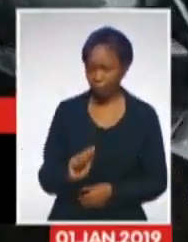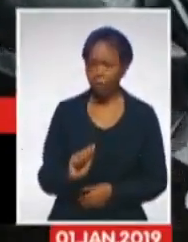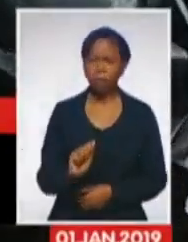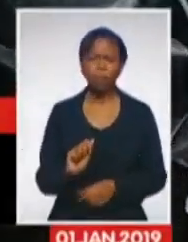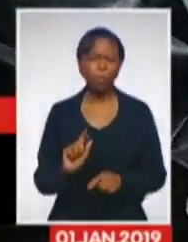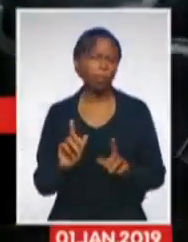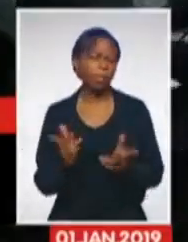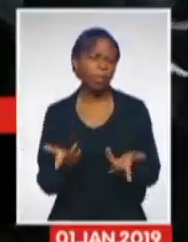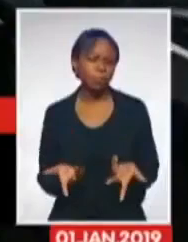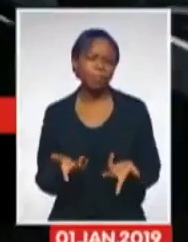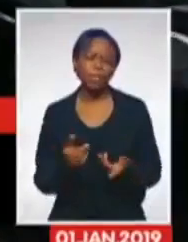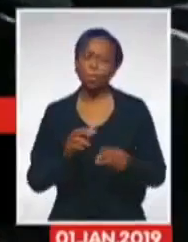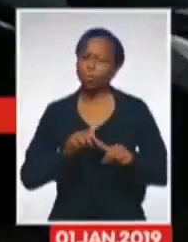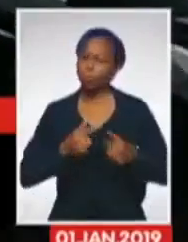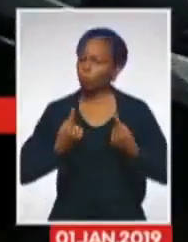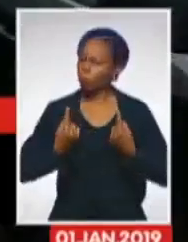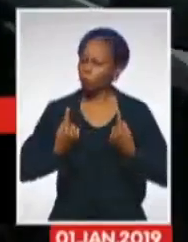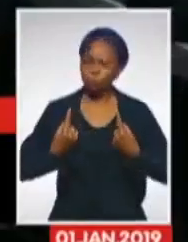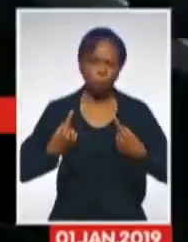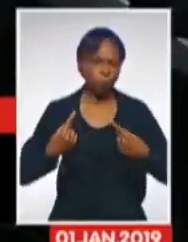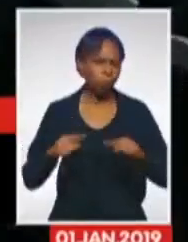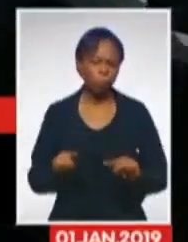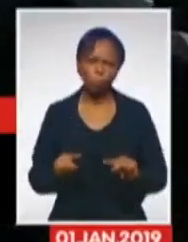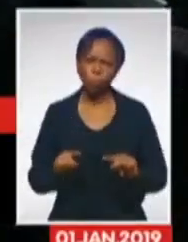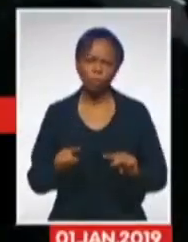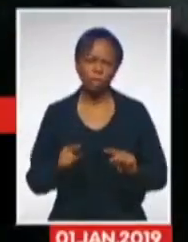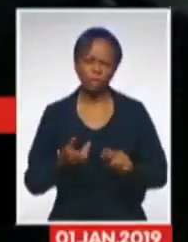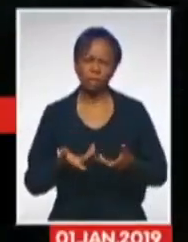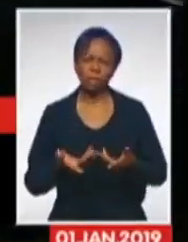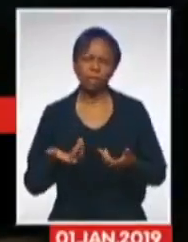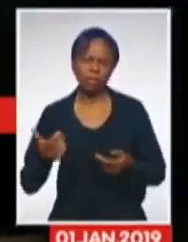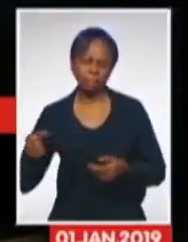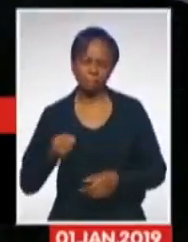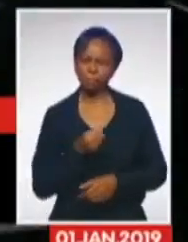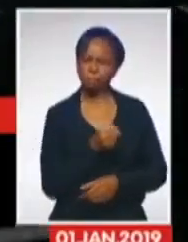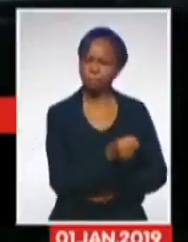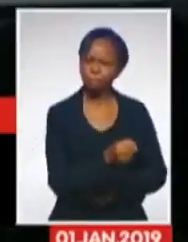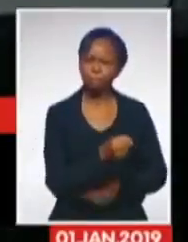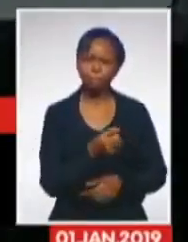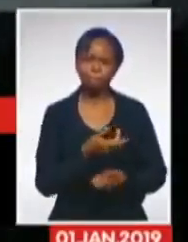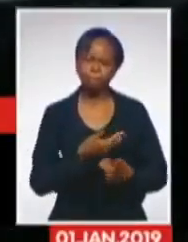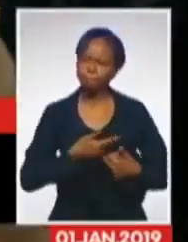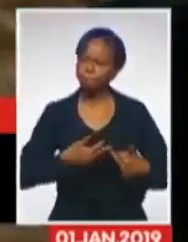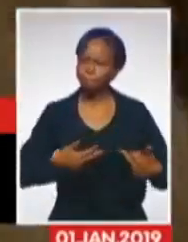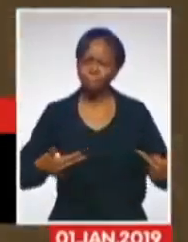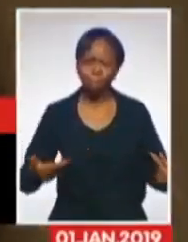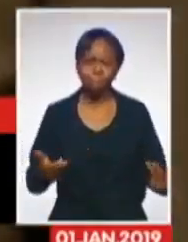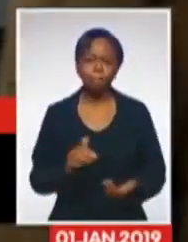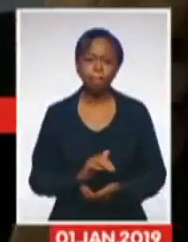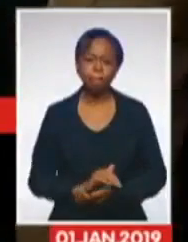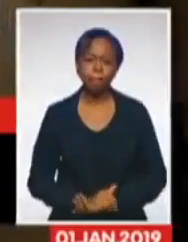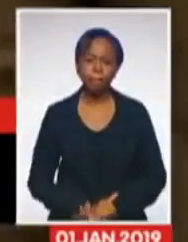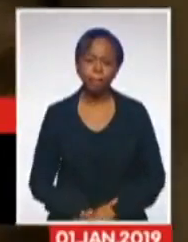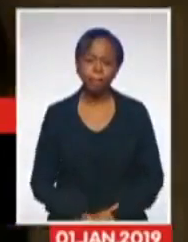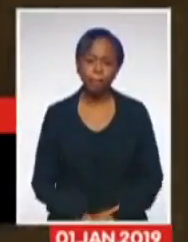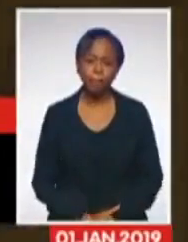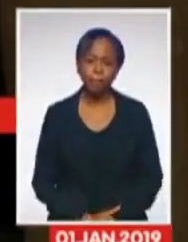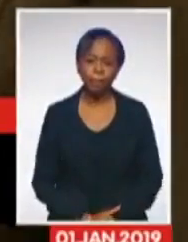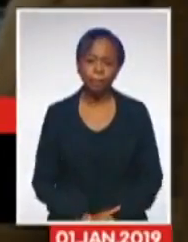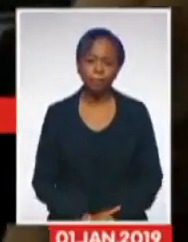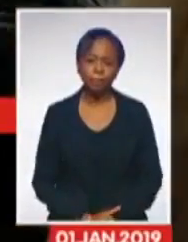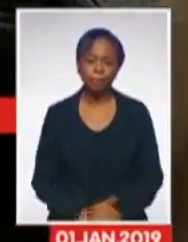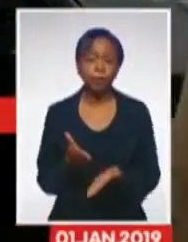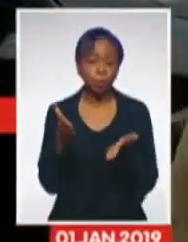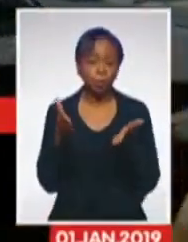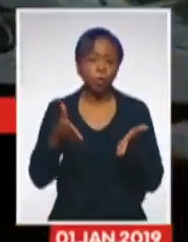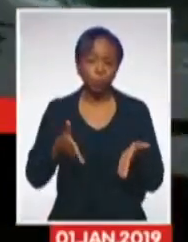favores, negociações, cargos e também defende uma menor intervenção do Estado na economia. Chega à Assembleia neste